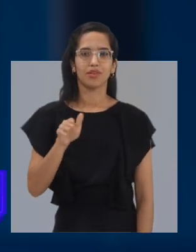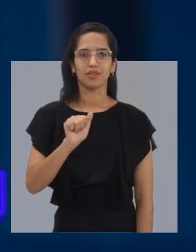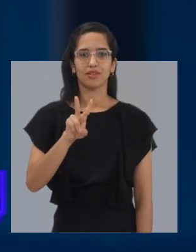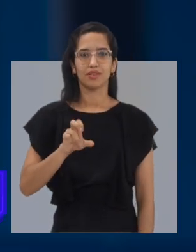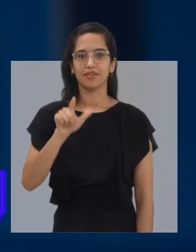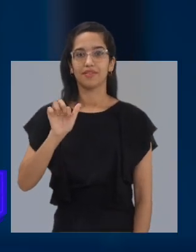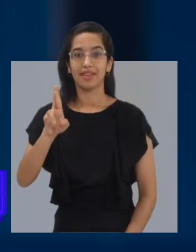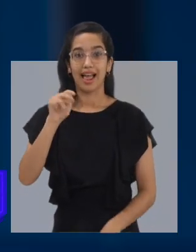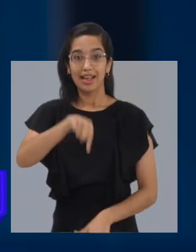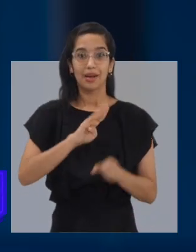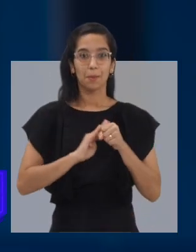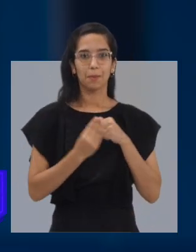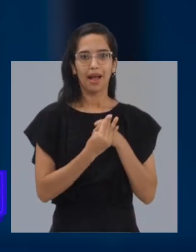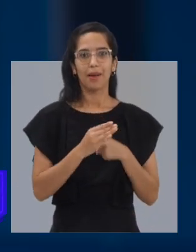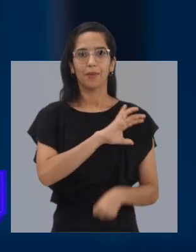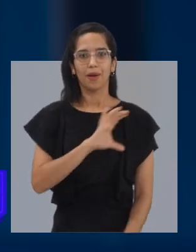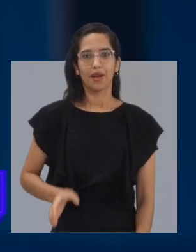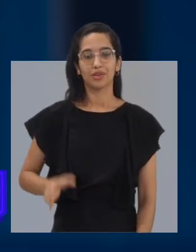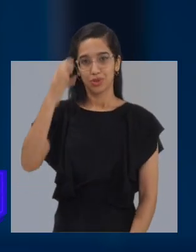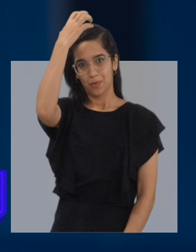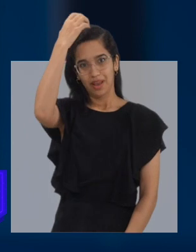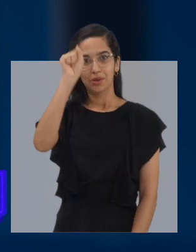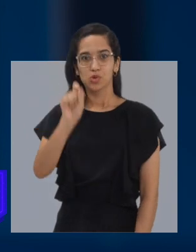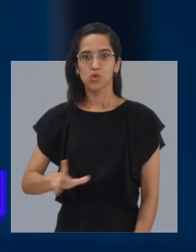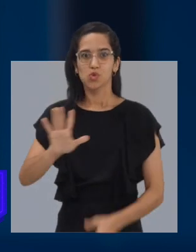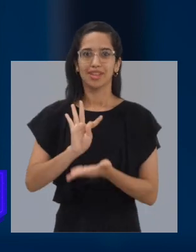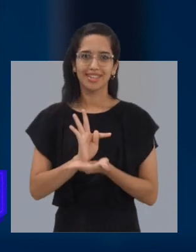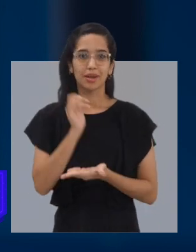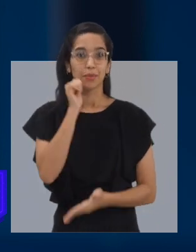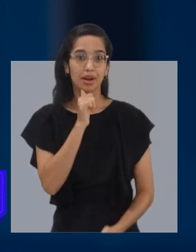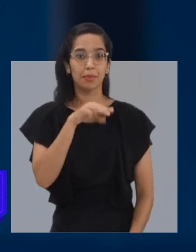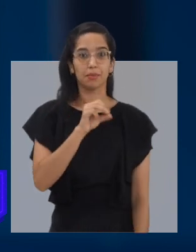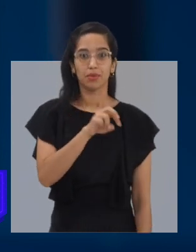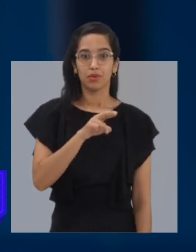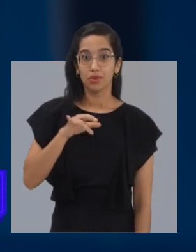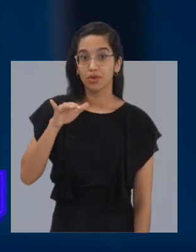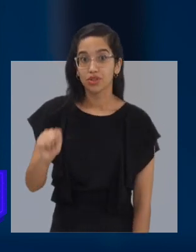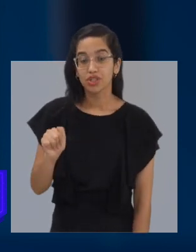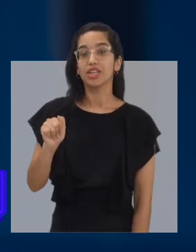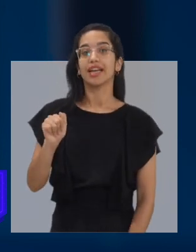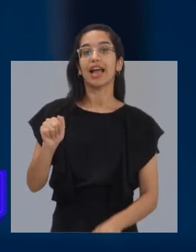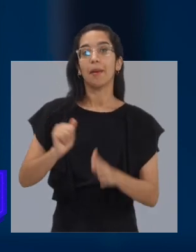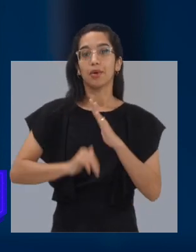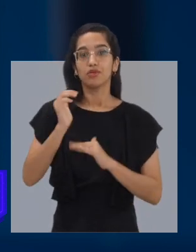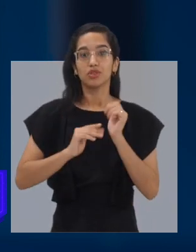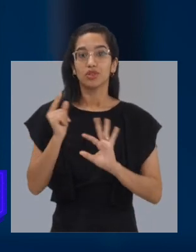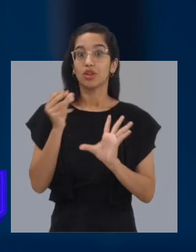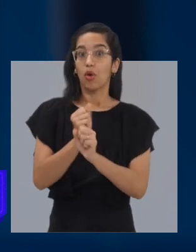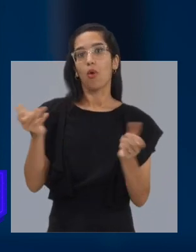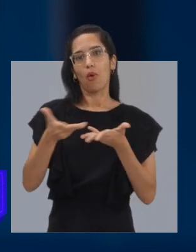no Cristo Rei, na Zona Sul, Mônica Mendes, economista e atualmente está respondendo pelo